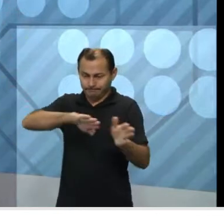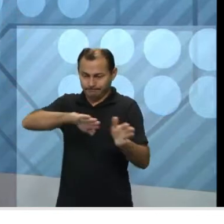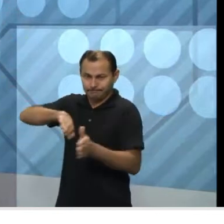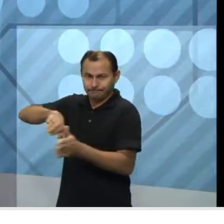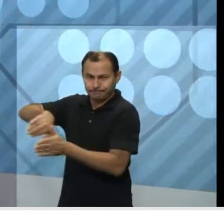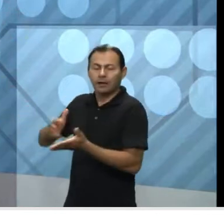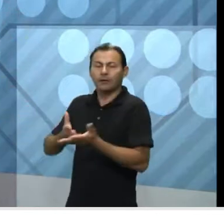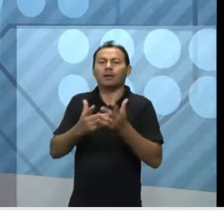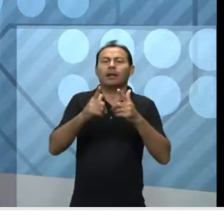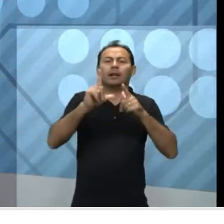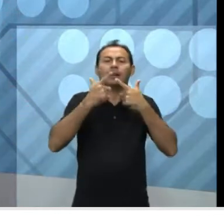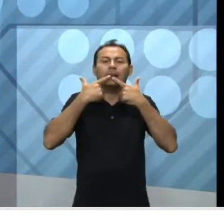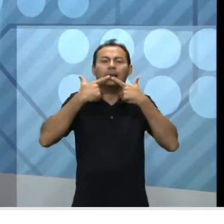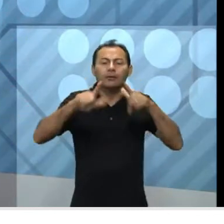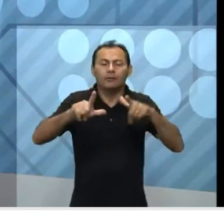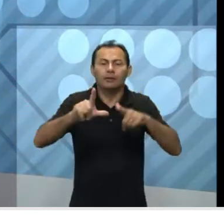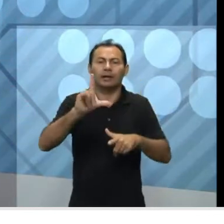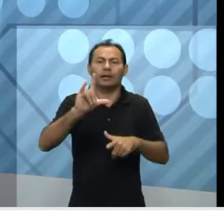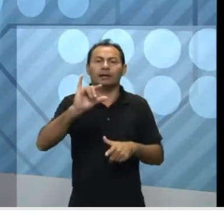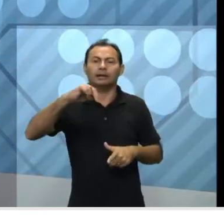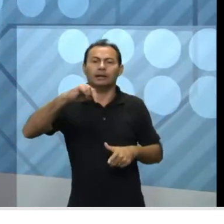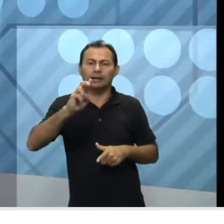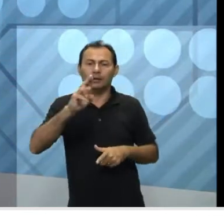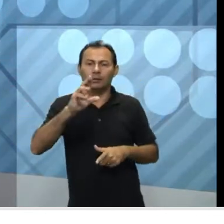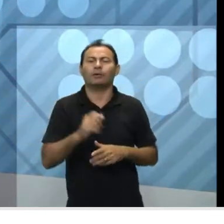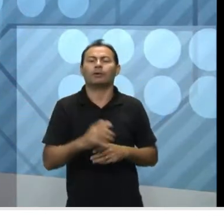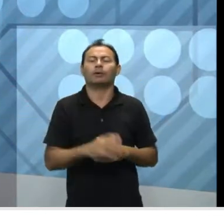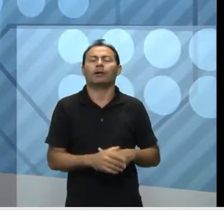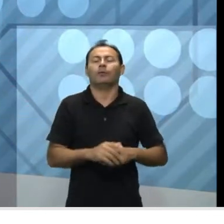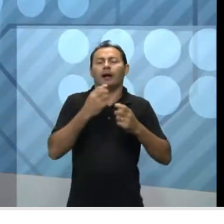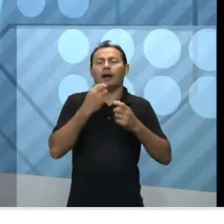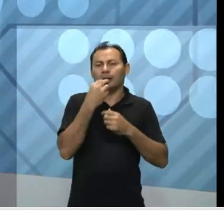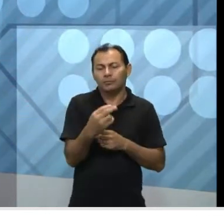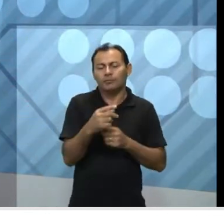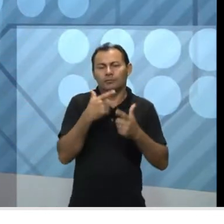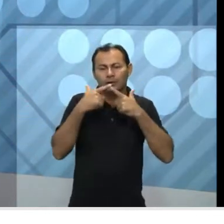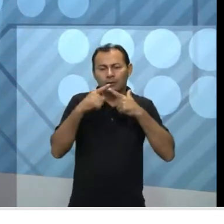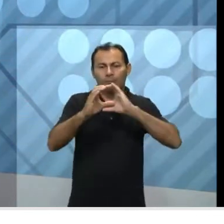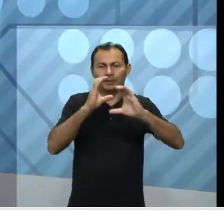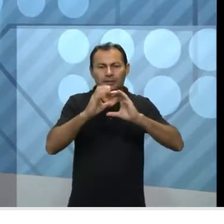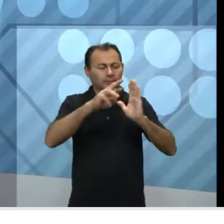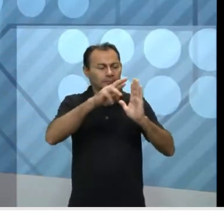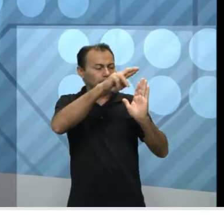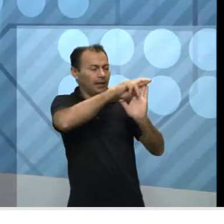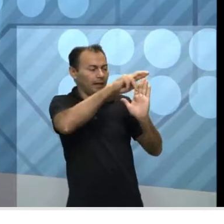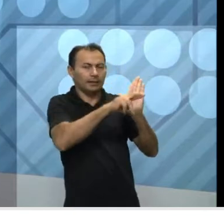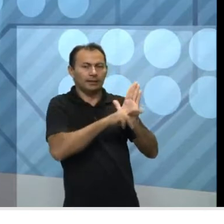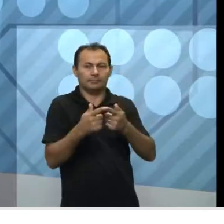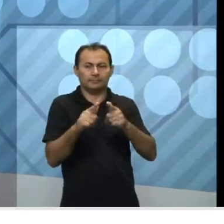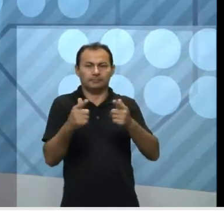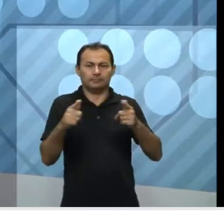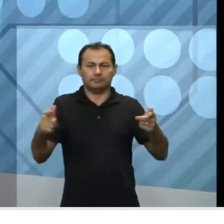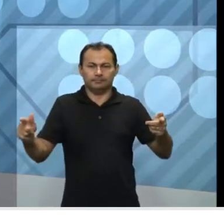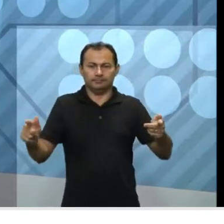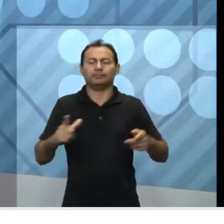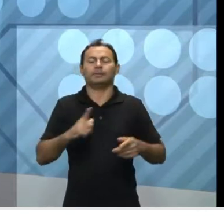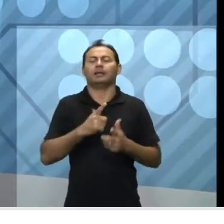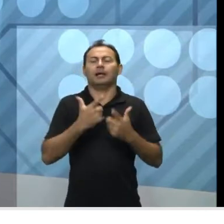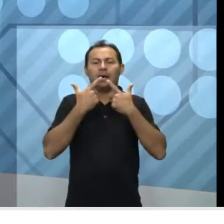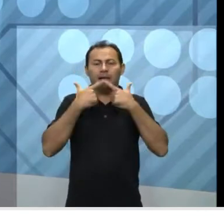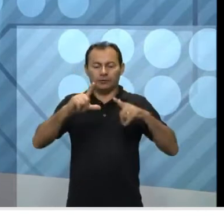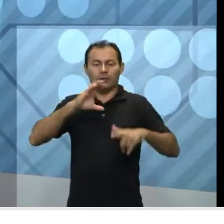idioma ou a comunicação regida por regras gramaticais. Então, nós temos a língua portuguesa, que